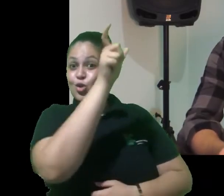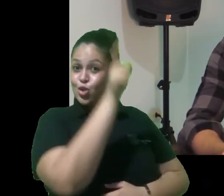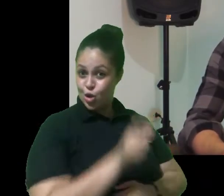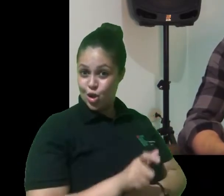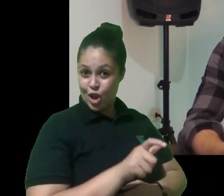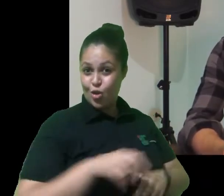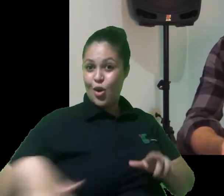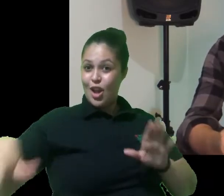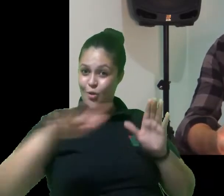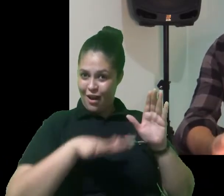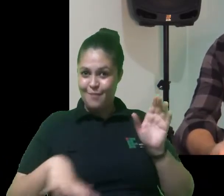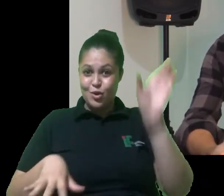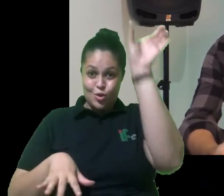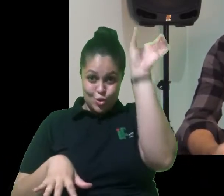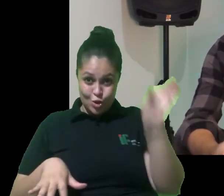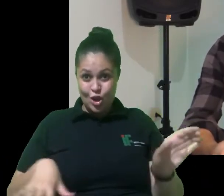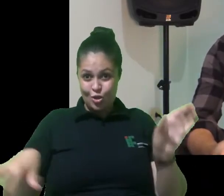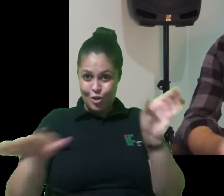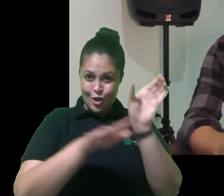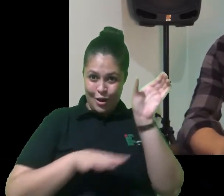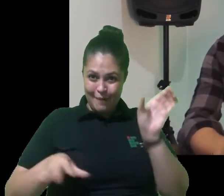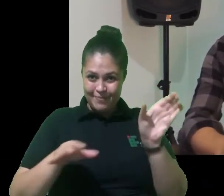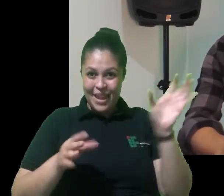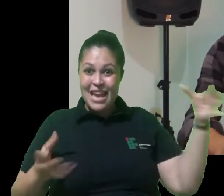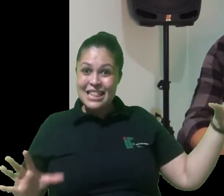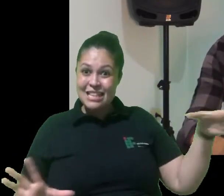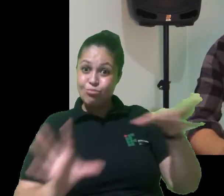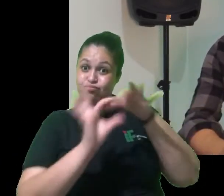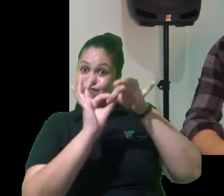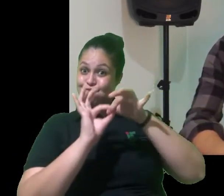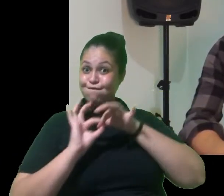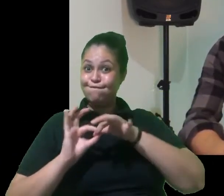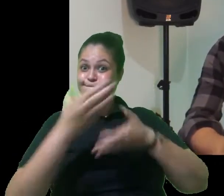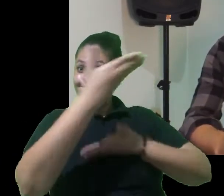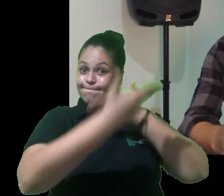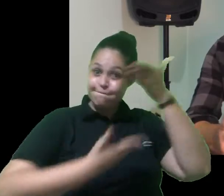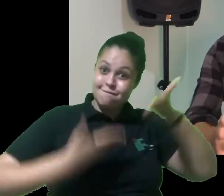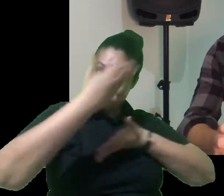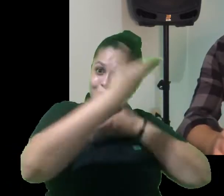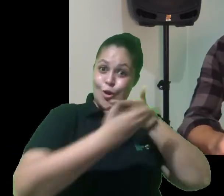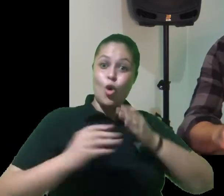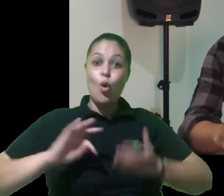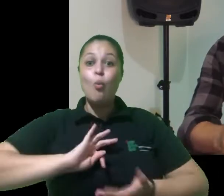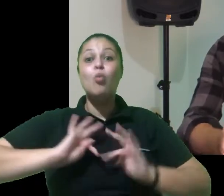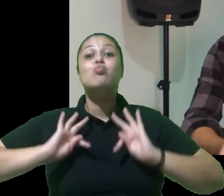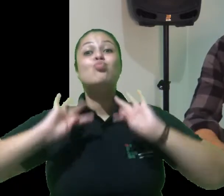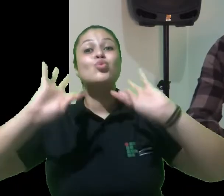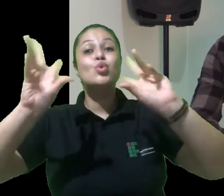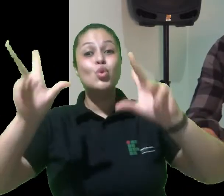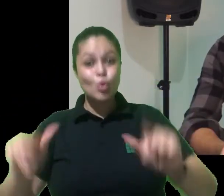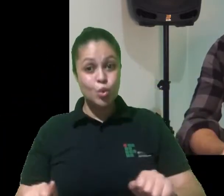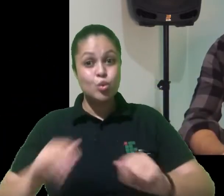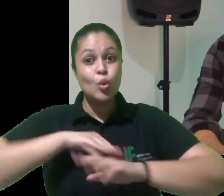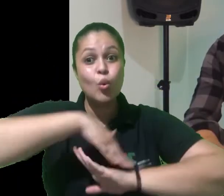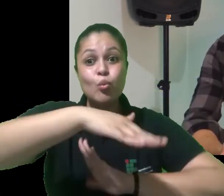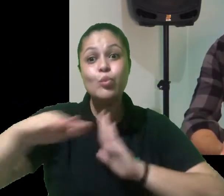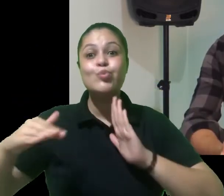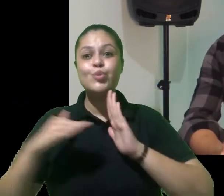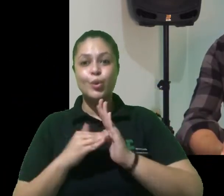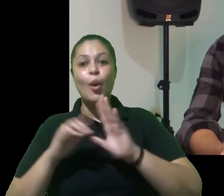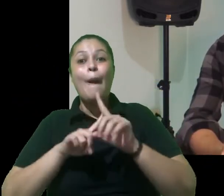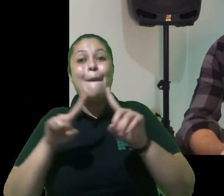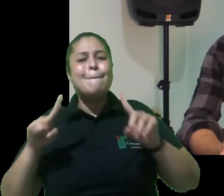entre sujeito e espaço, compreendendo a existência do sujeito com o seu espaço como um todo.